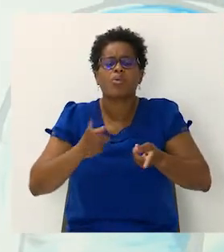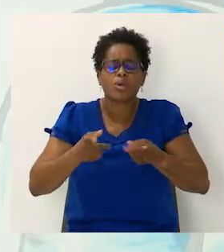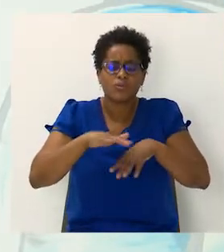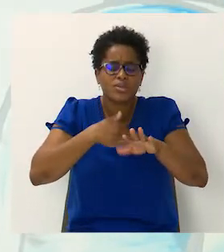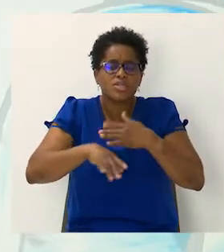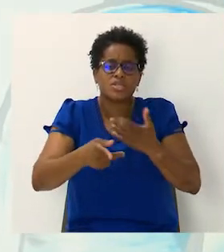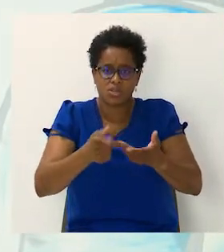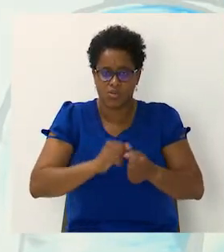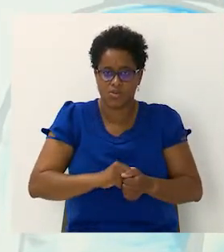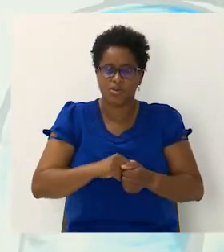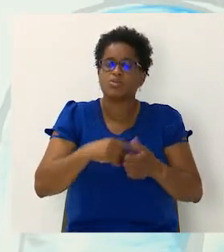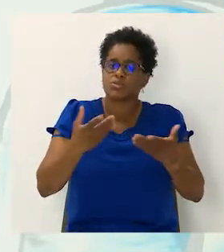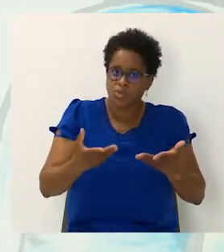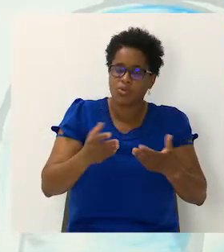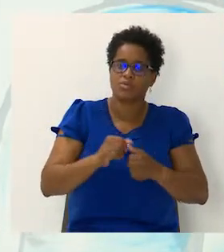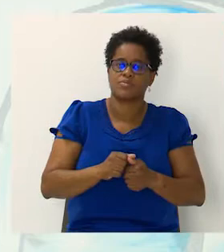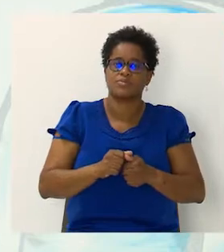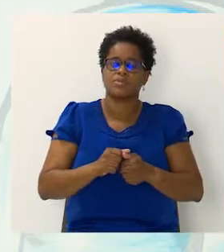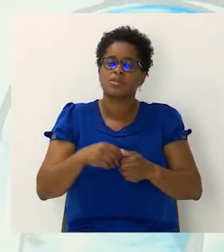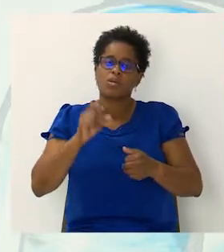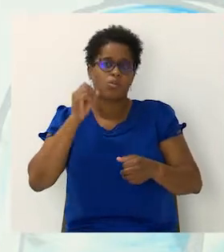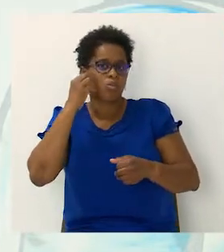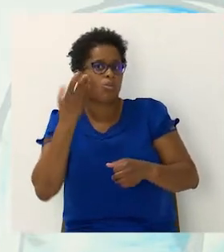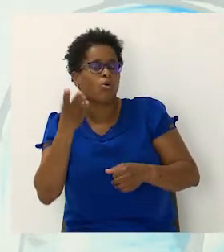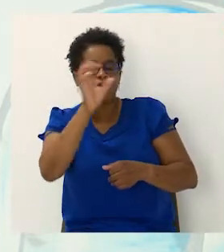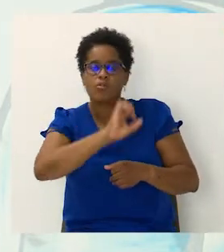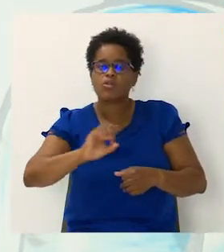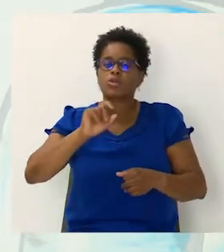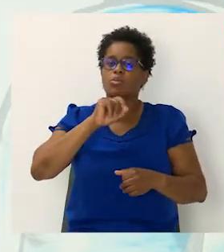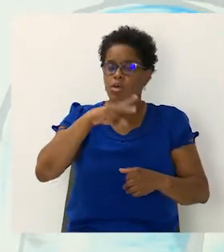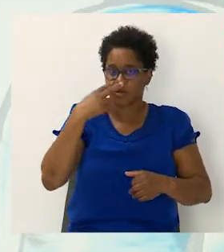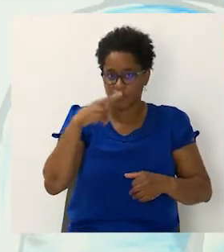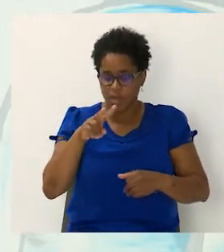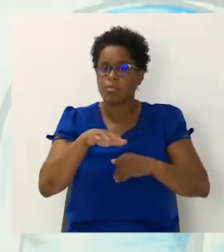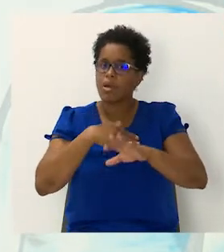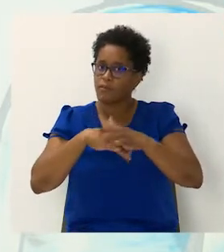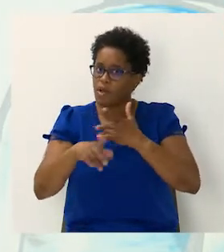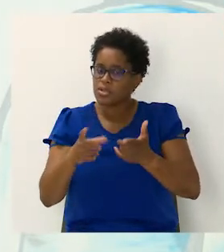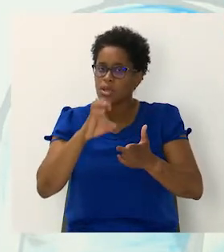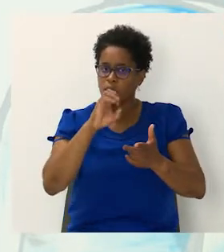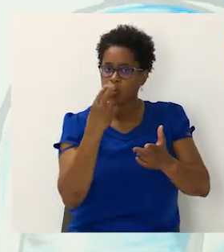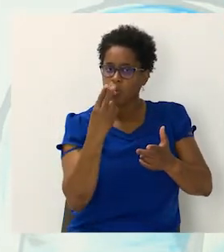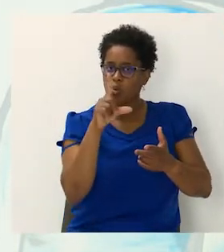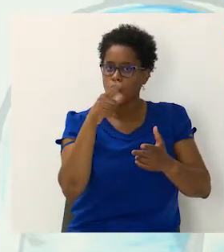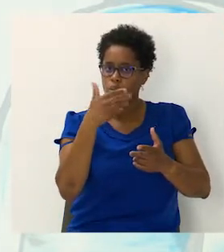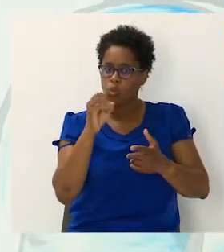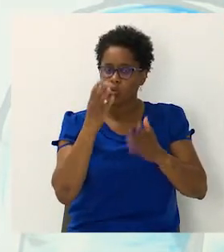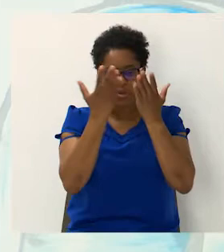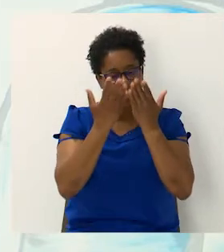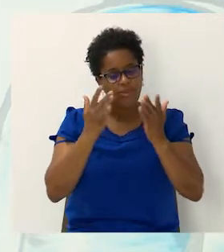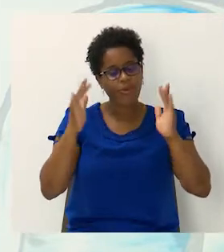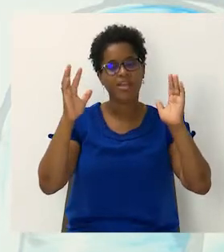serviam? Serviam, como podem ler, para fazer culto da